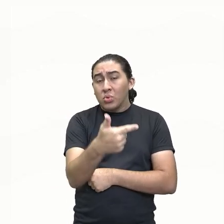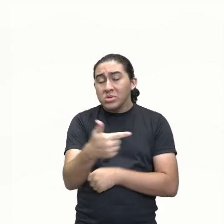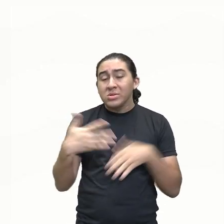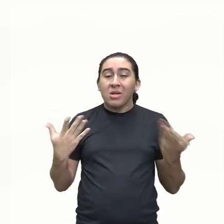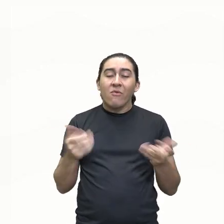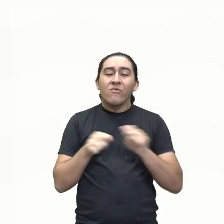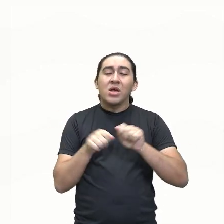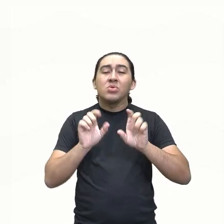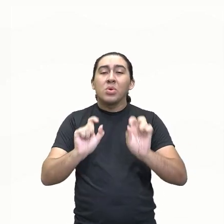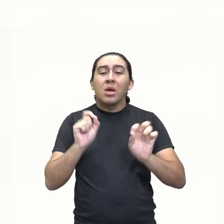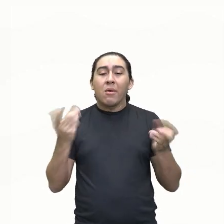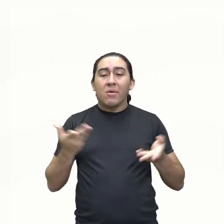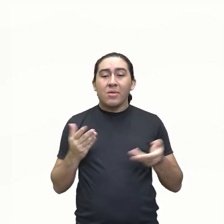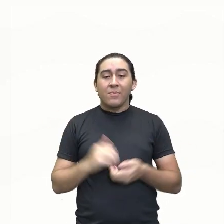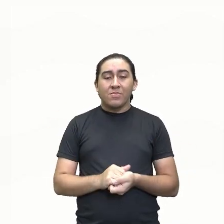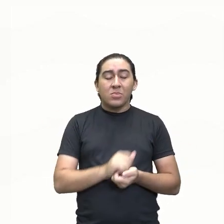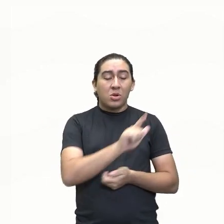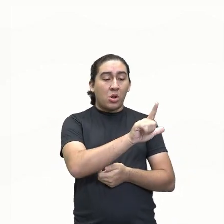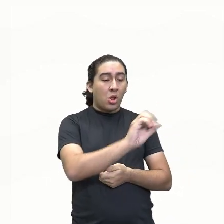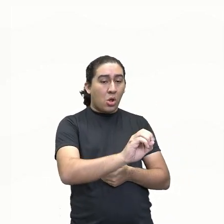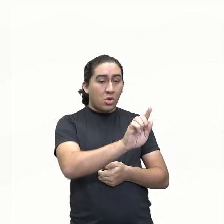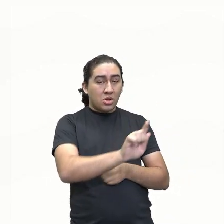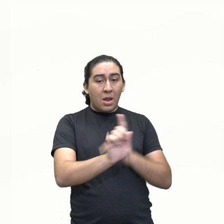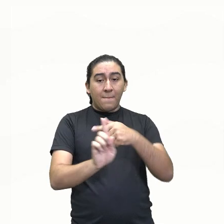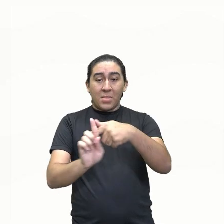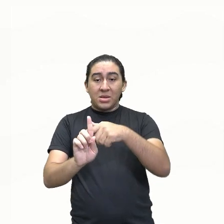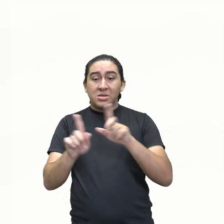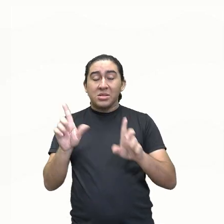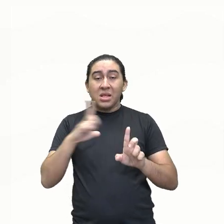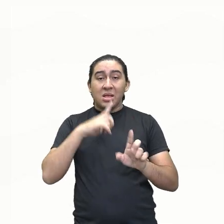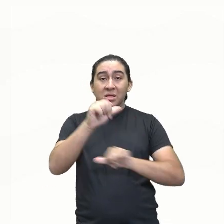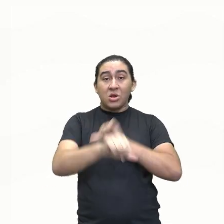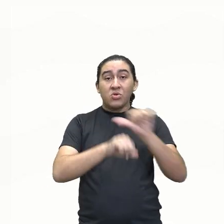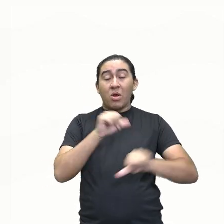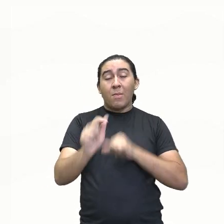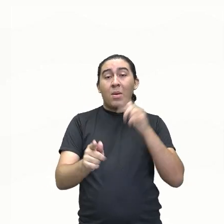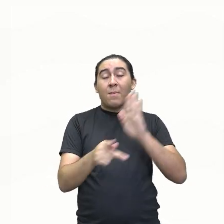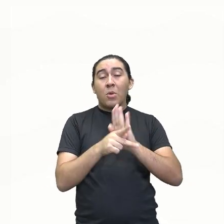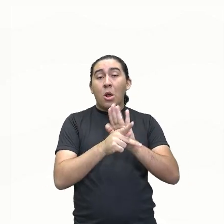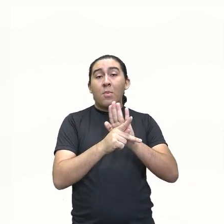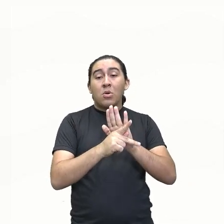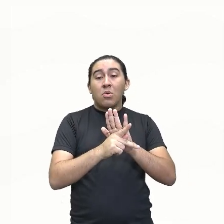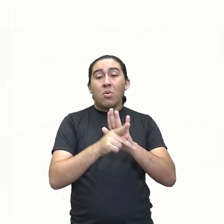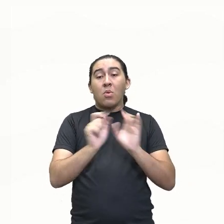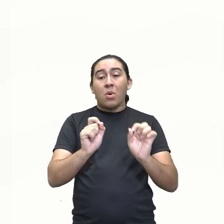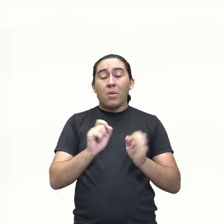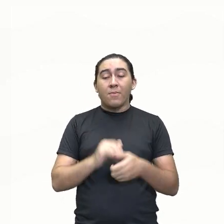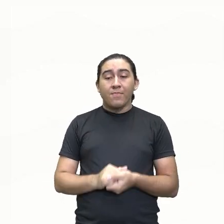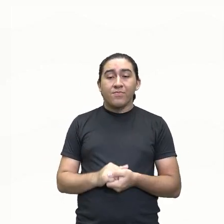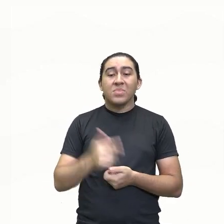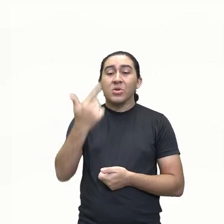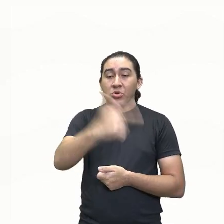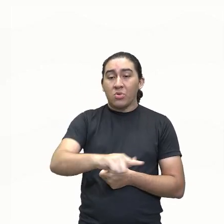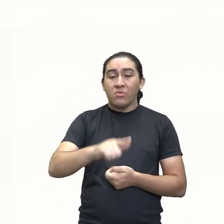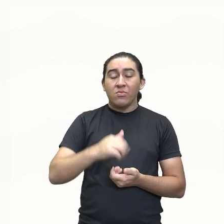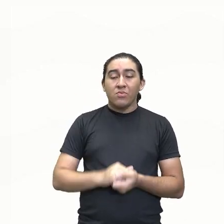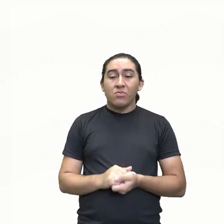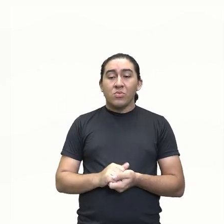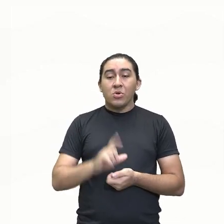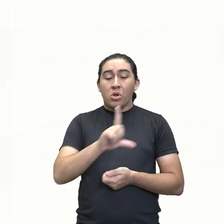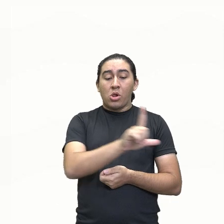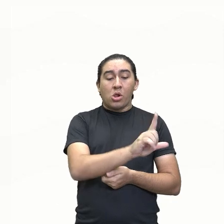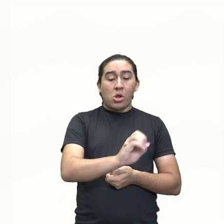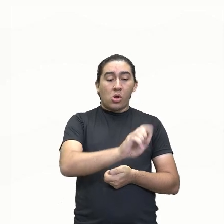faço então? Log da soma, eu transformo no log do produto. Então, repete aqui, ó, o log na